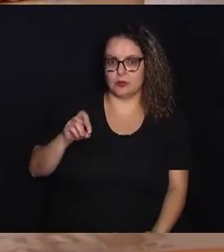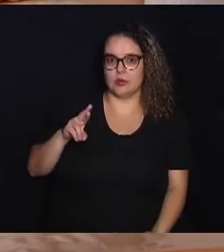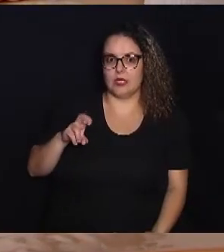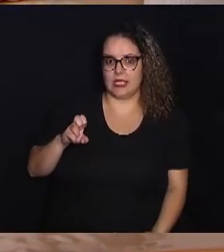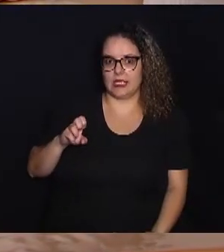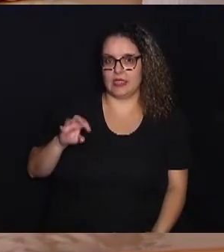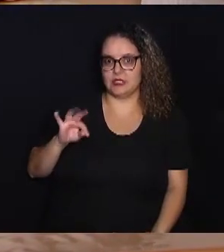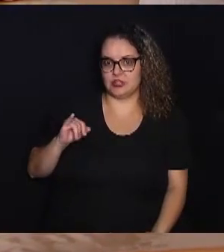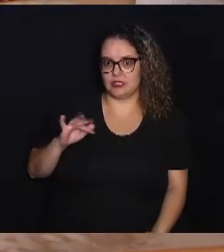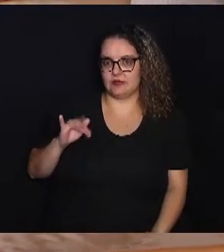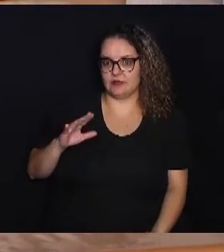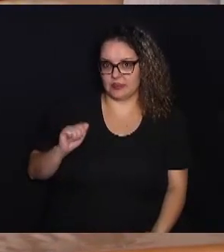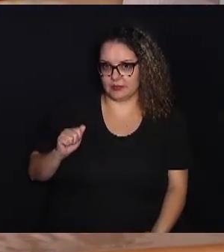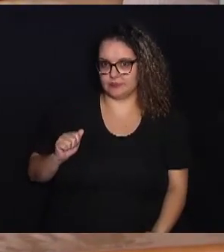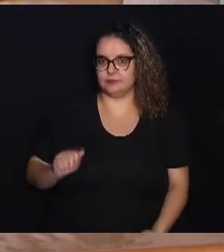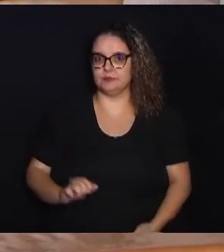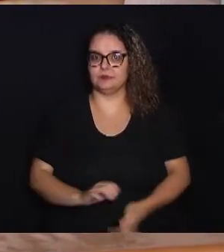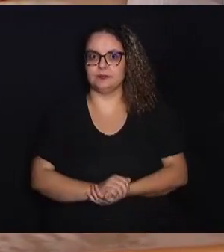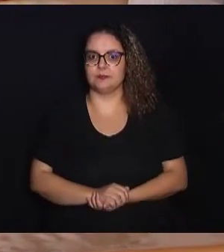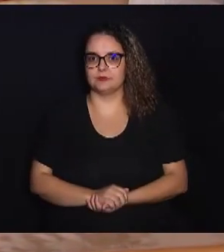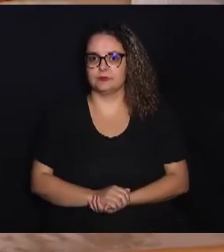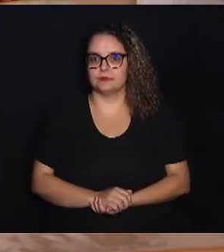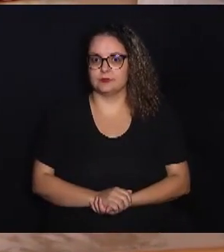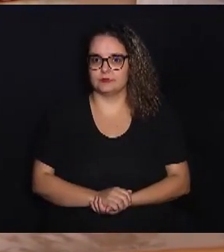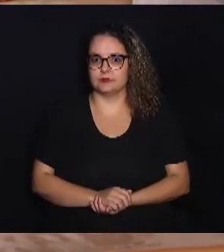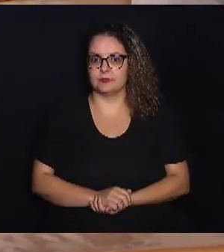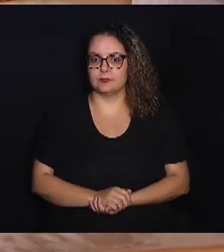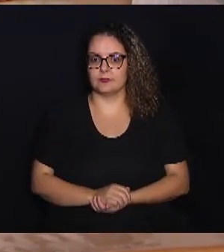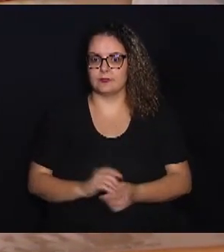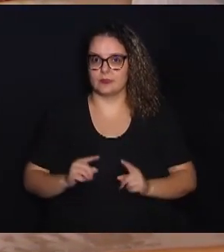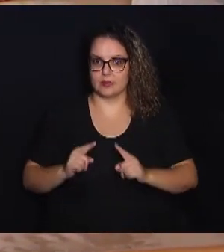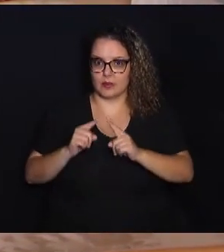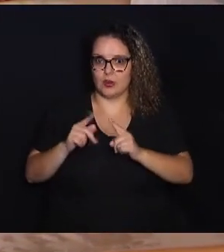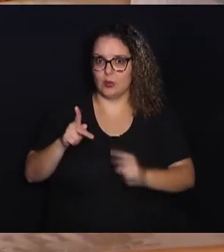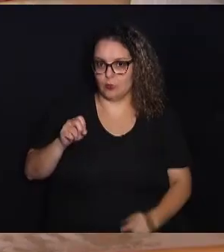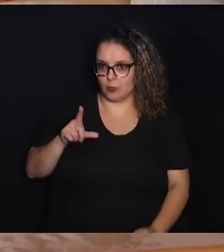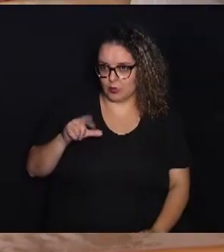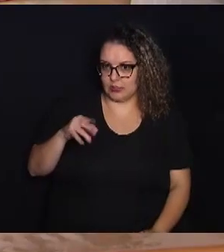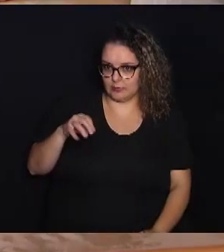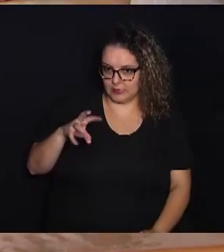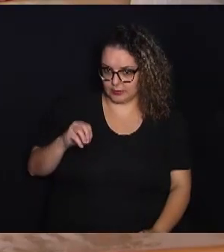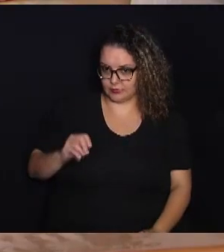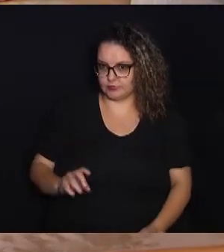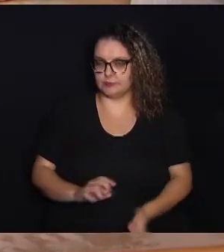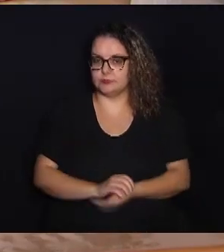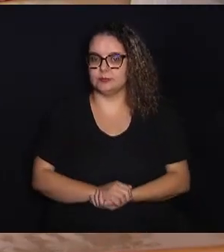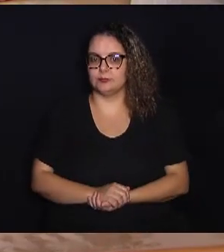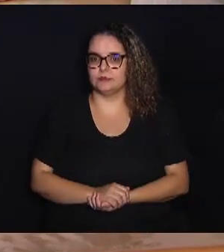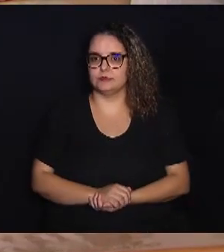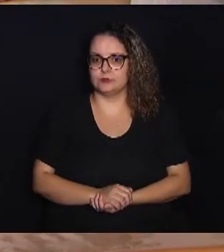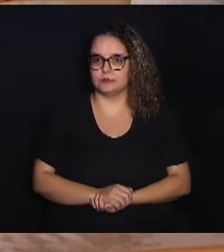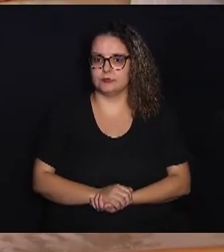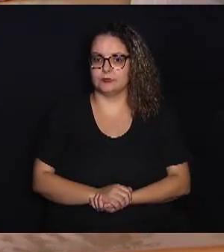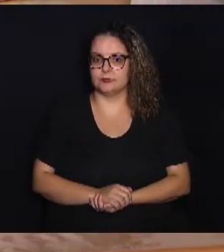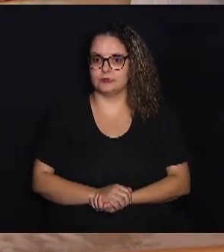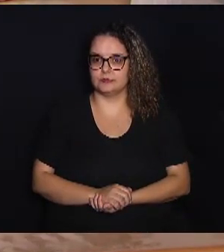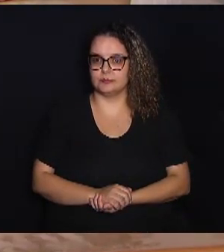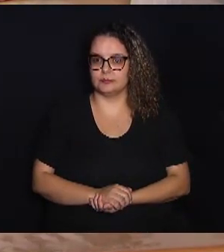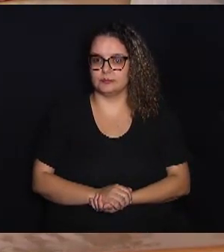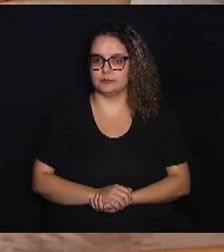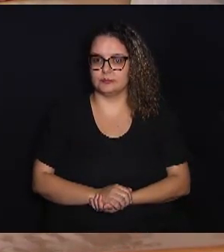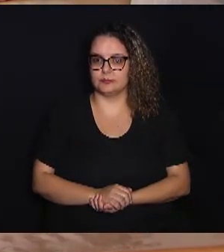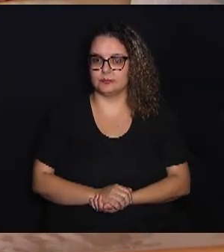coloca em um azulejo menor para poder entrar no forno. Isso. E aí usa, no caso, um papel manteiga ou um sulfite para não grudar. Isso, só